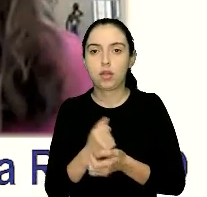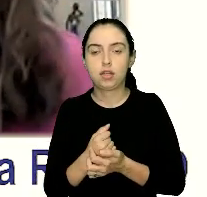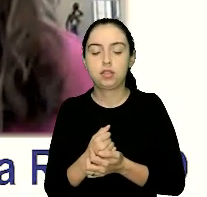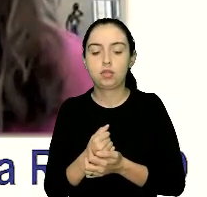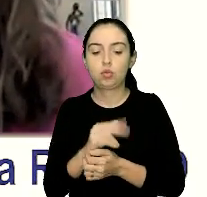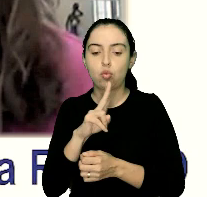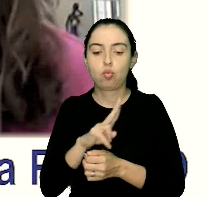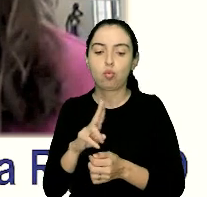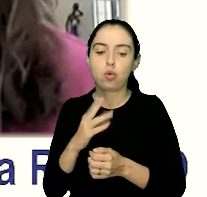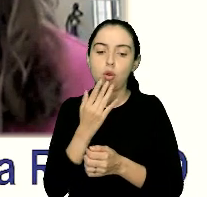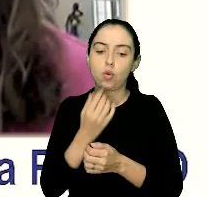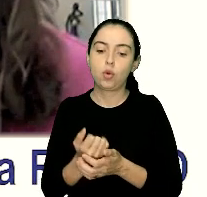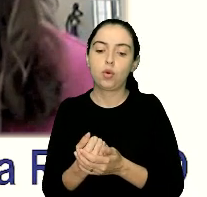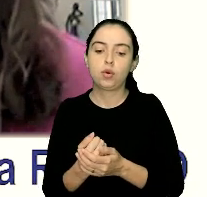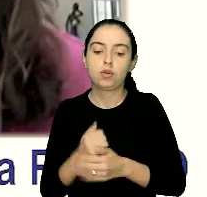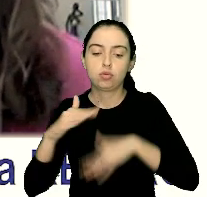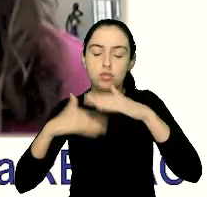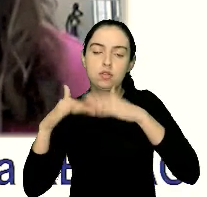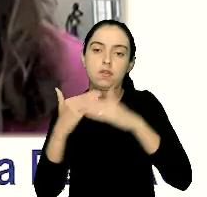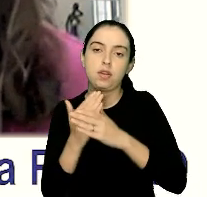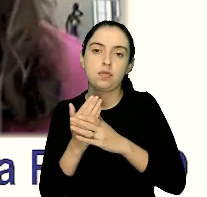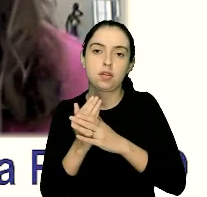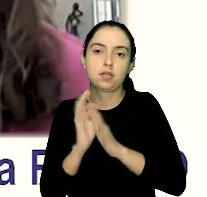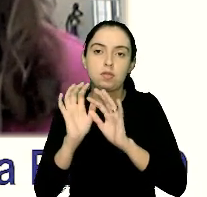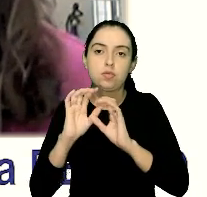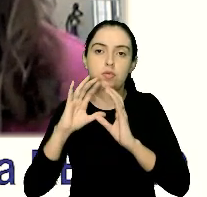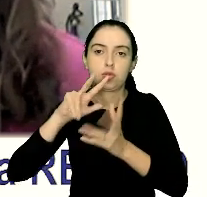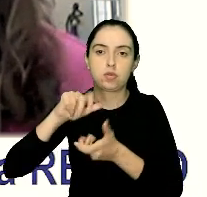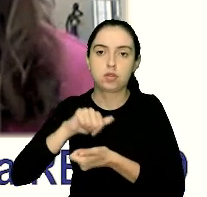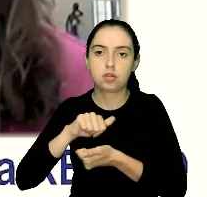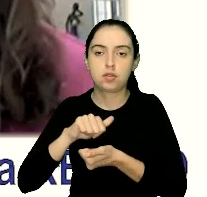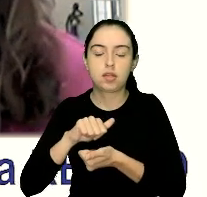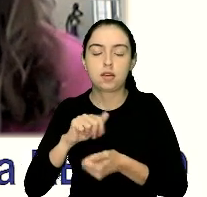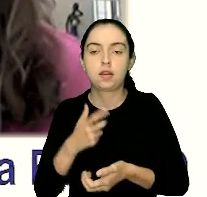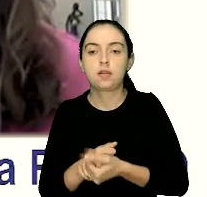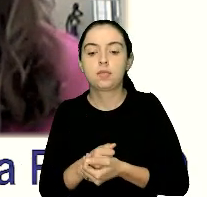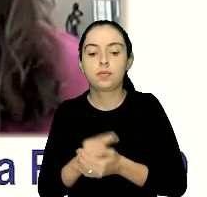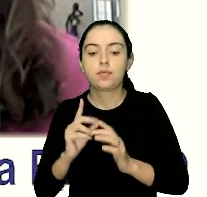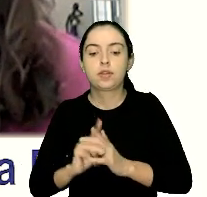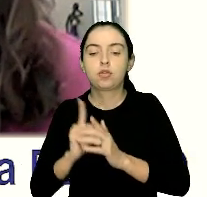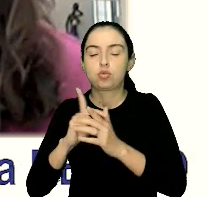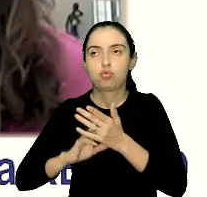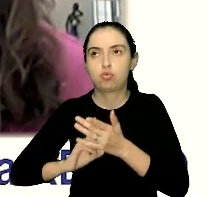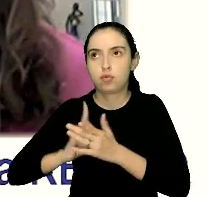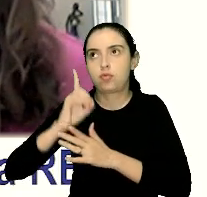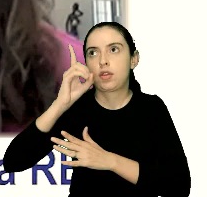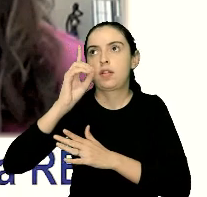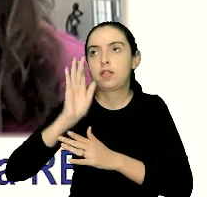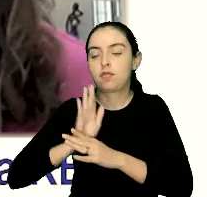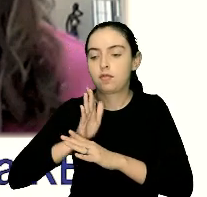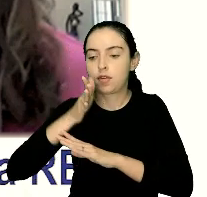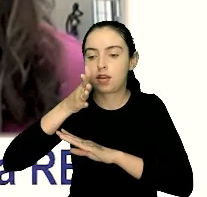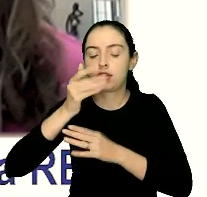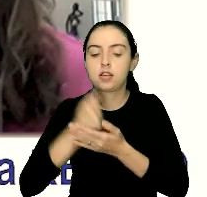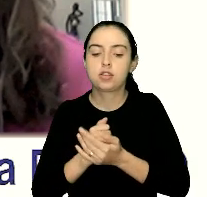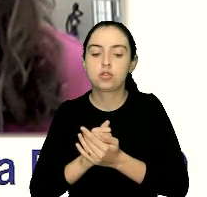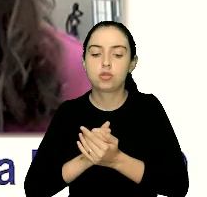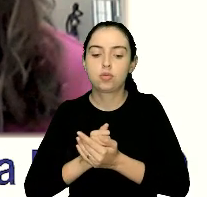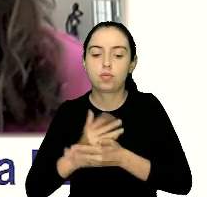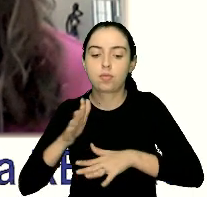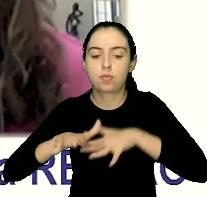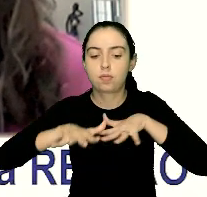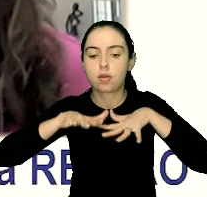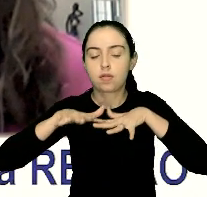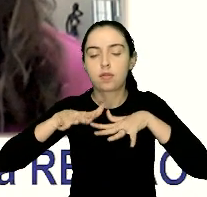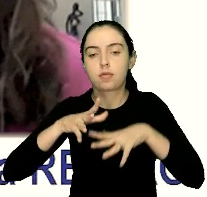Desenvolvimento Sustentável. Essa seta indica para o alto e para a frente, que é o movimento do conhecimento que a nossa escola